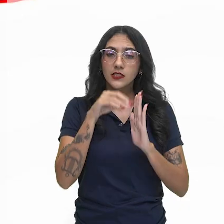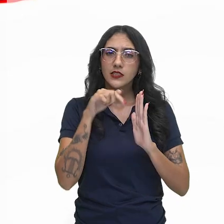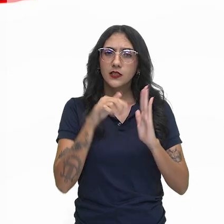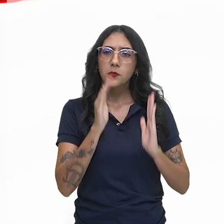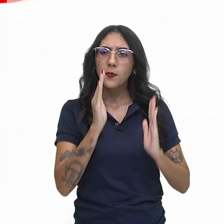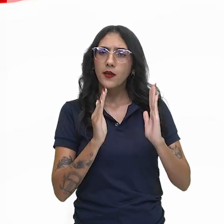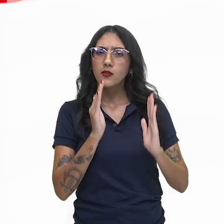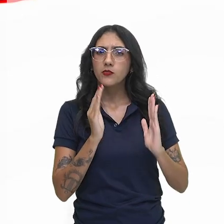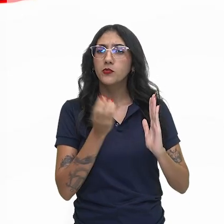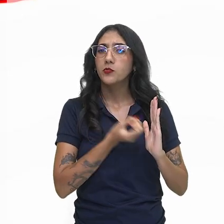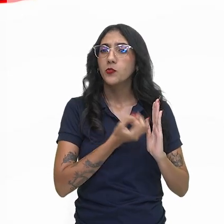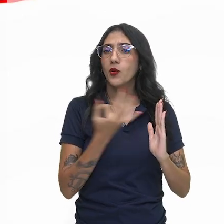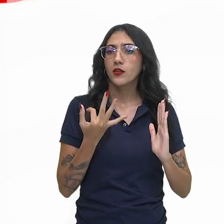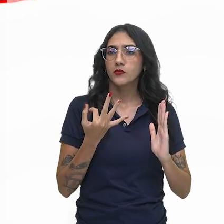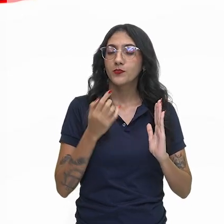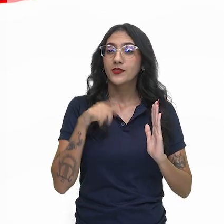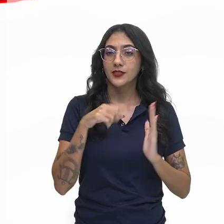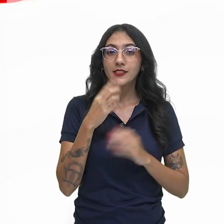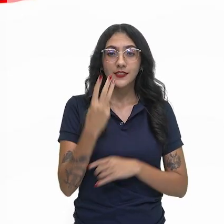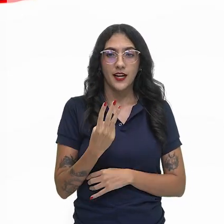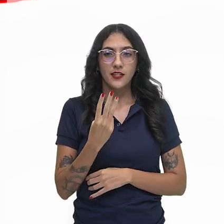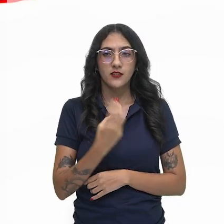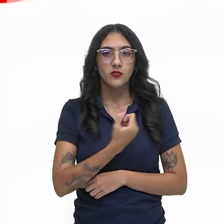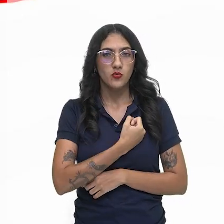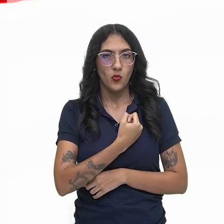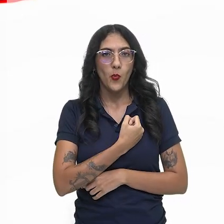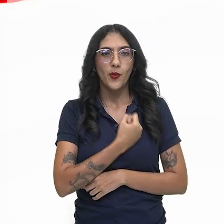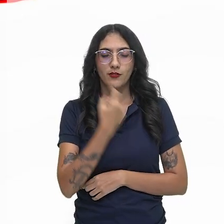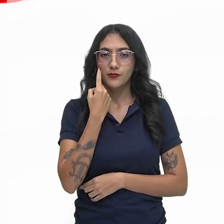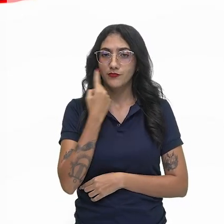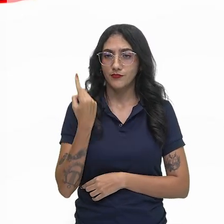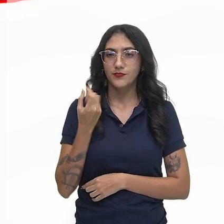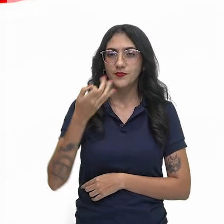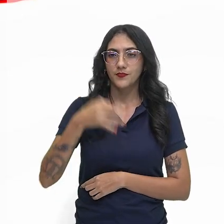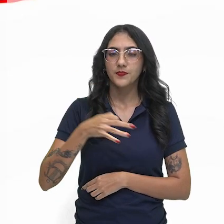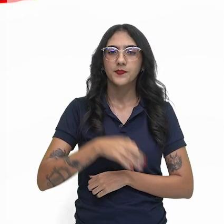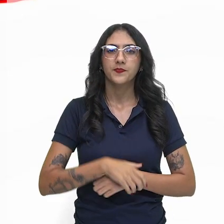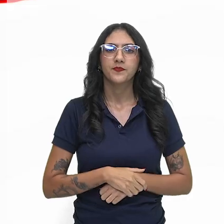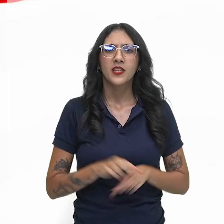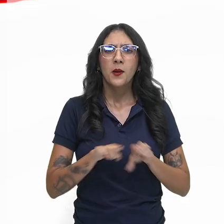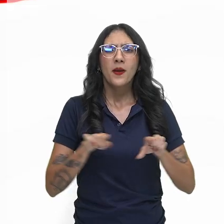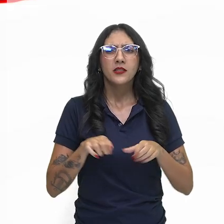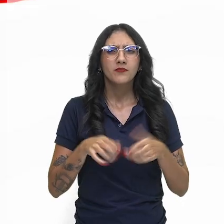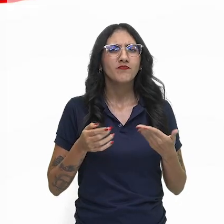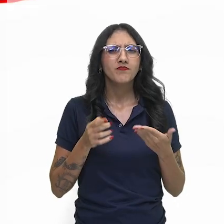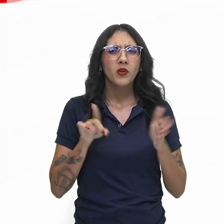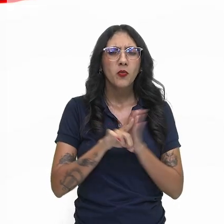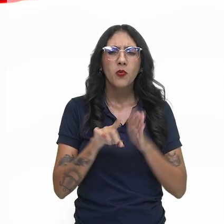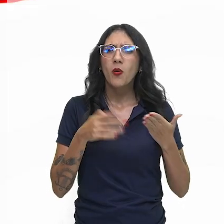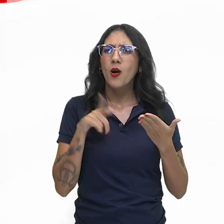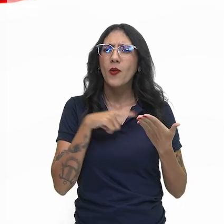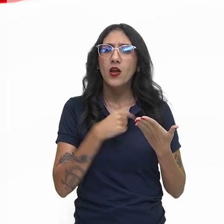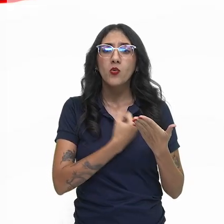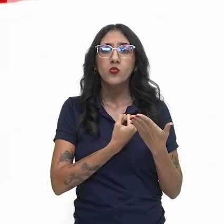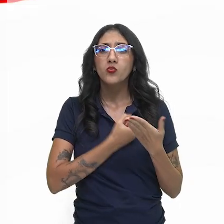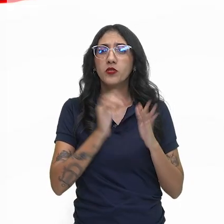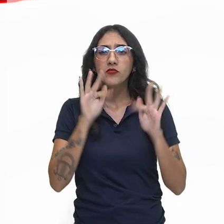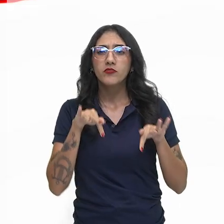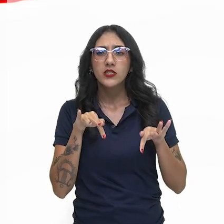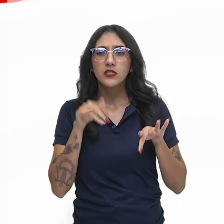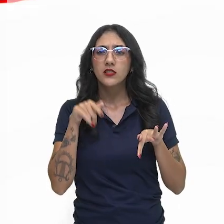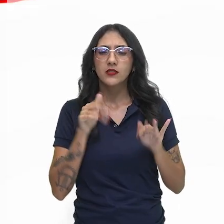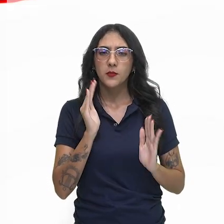tenho 3 algarismos significativos. Mas aqui, qual é o algarismo duvidoso? O